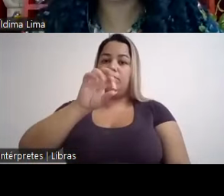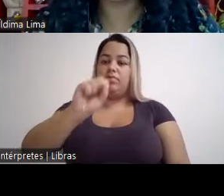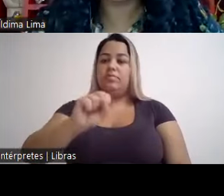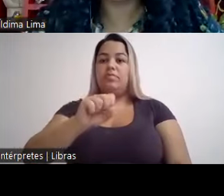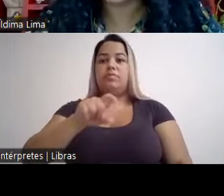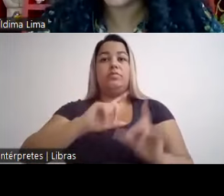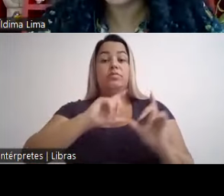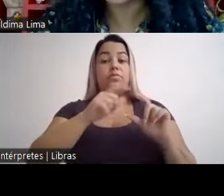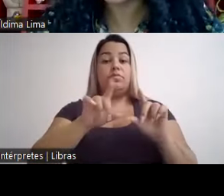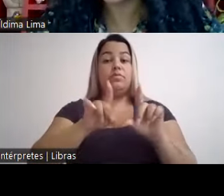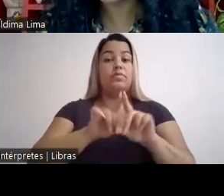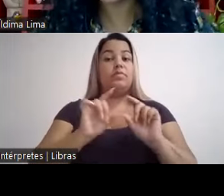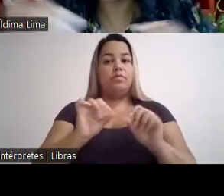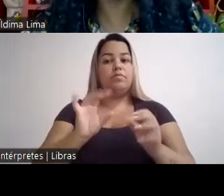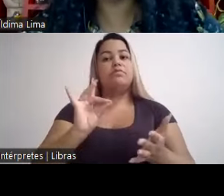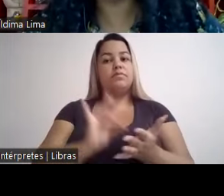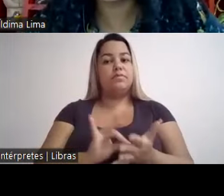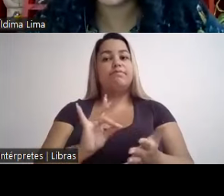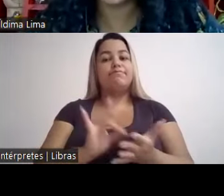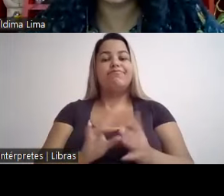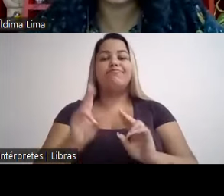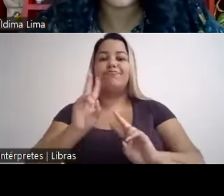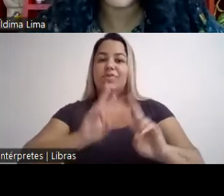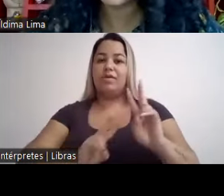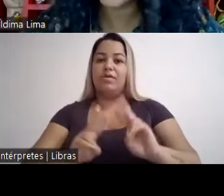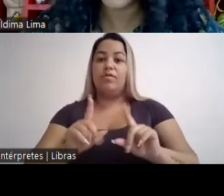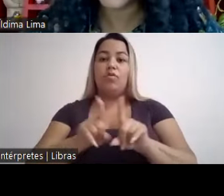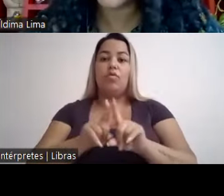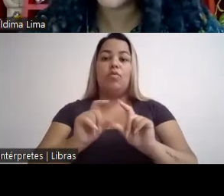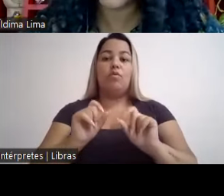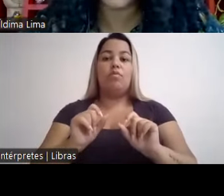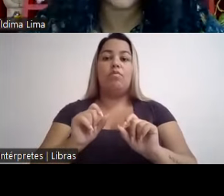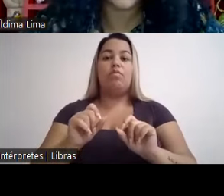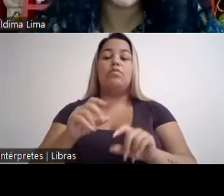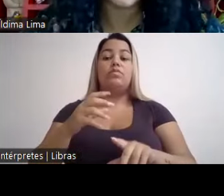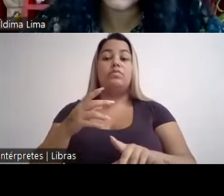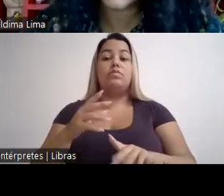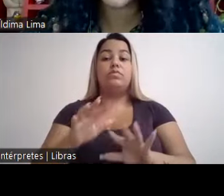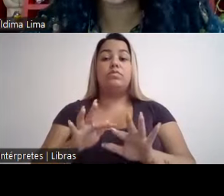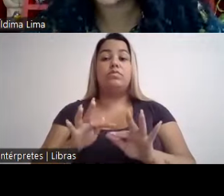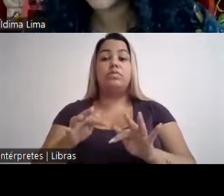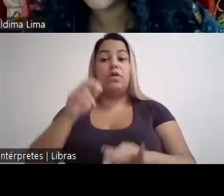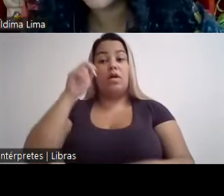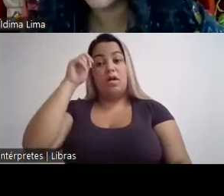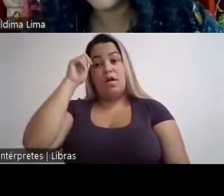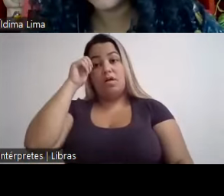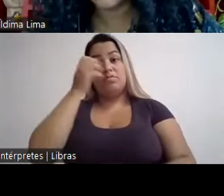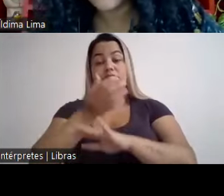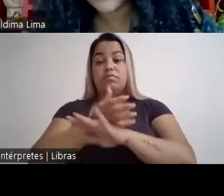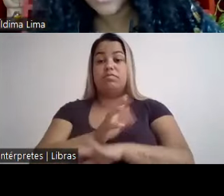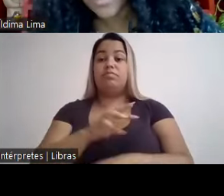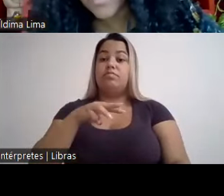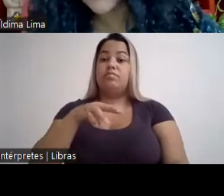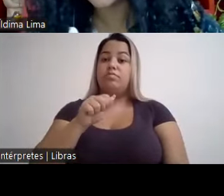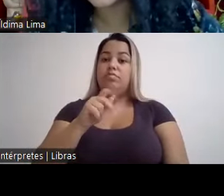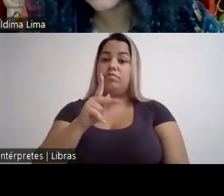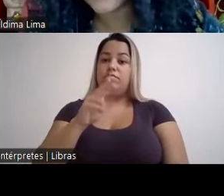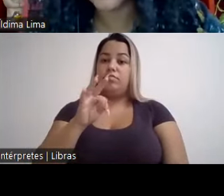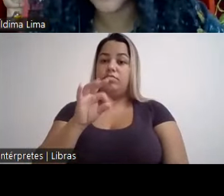tradicionais. E, obviamente, que eu me deparei com um cenário extremamente racista, machista, onde